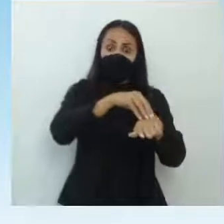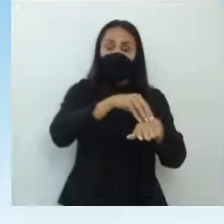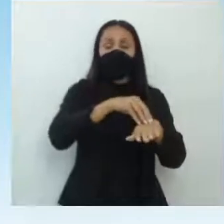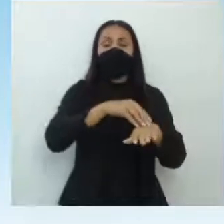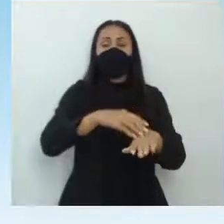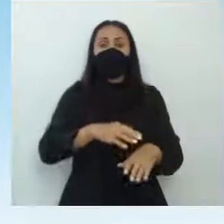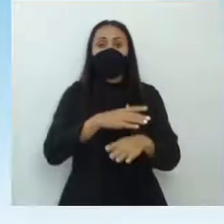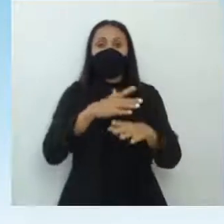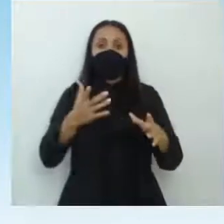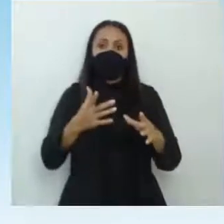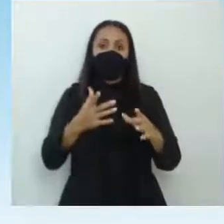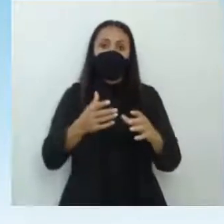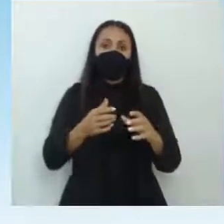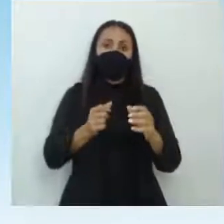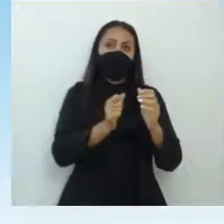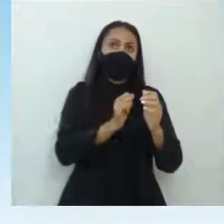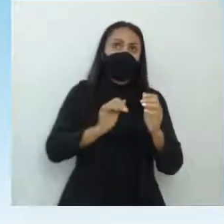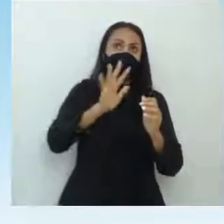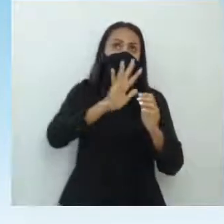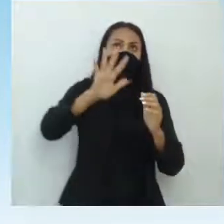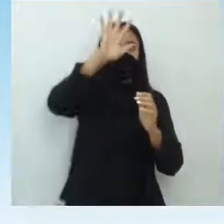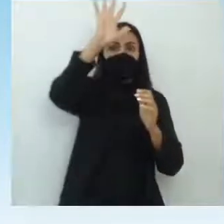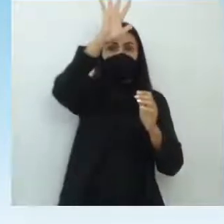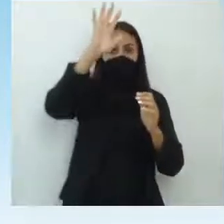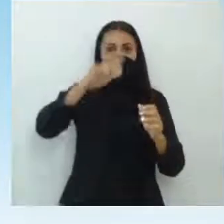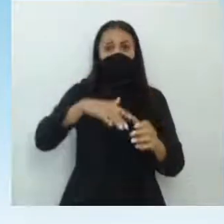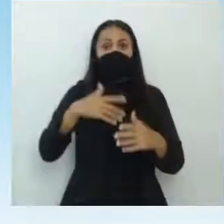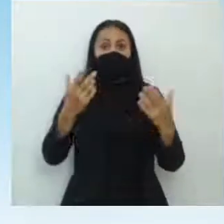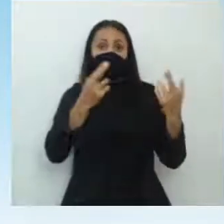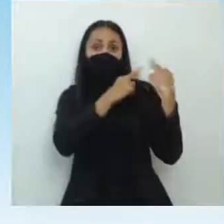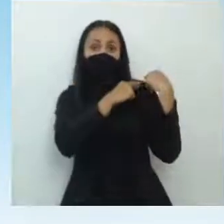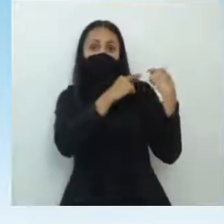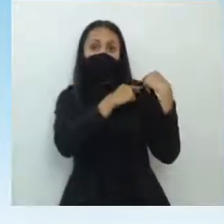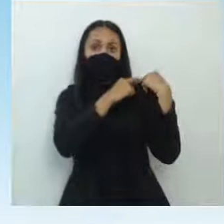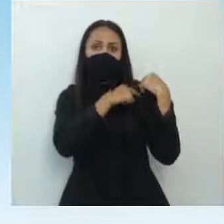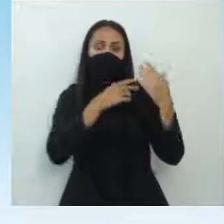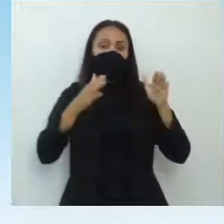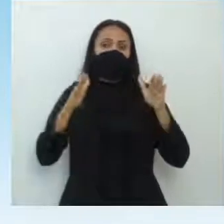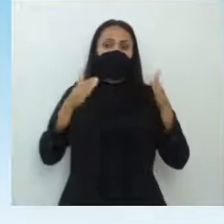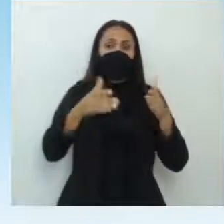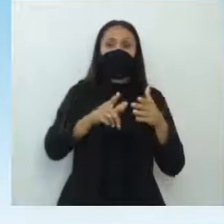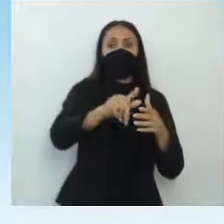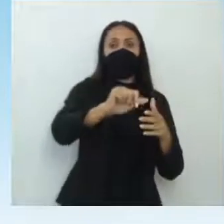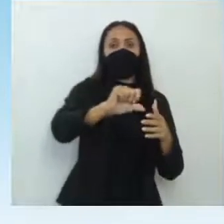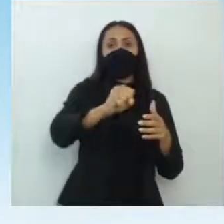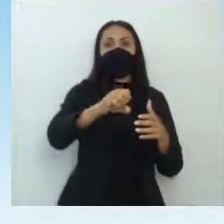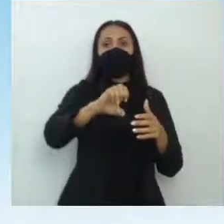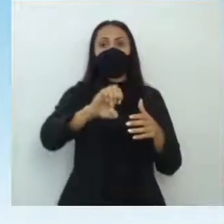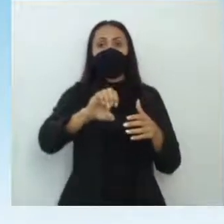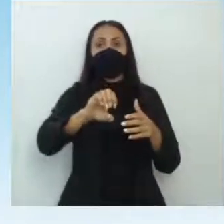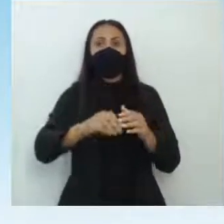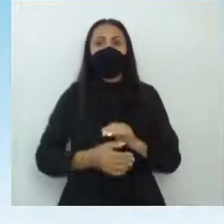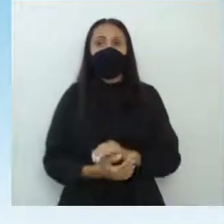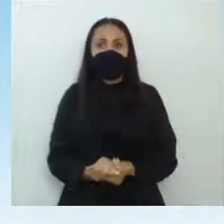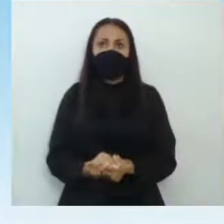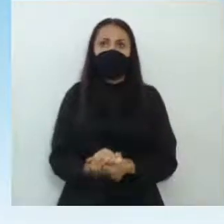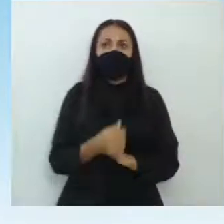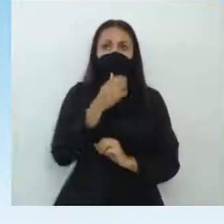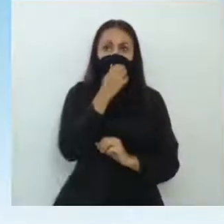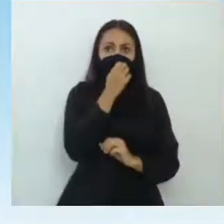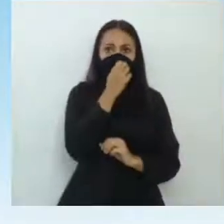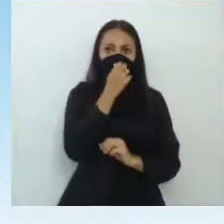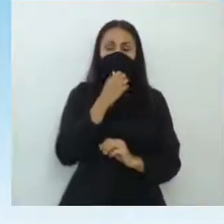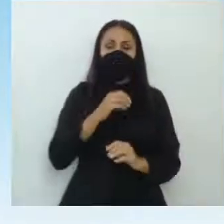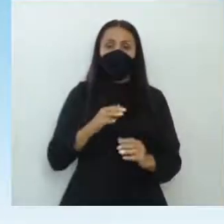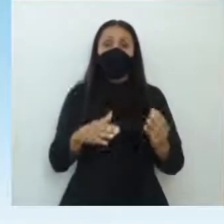gases poluentes, eles são responsáveis pela maior concentração de gases. E como esses gases